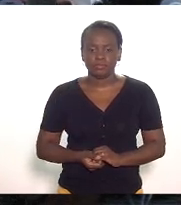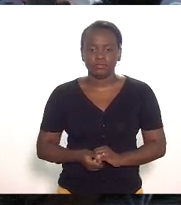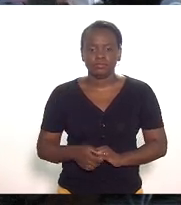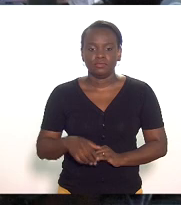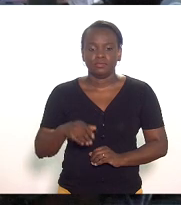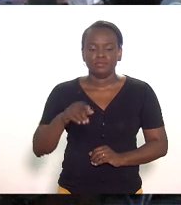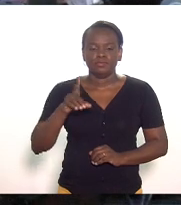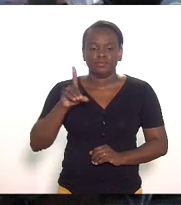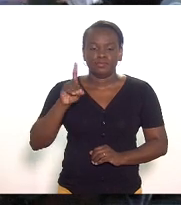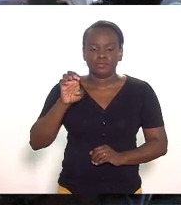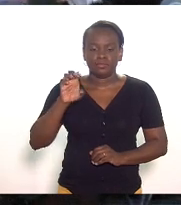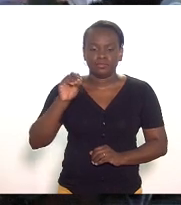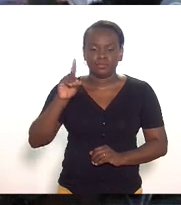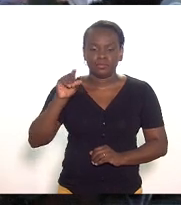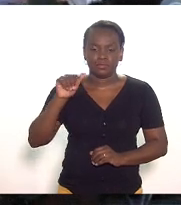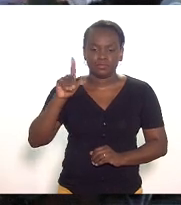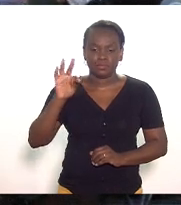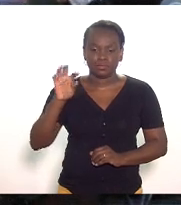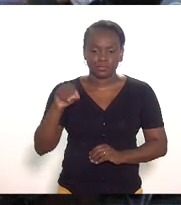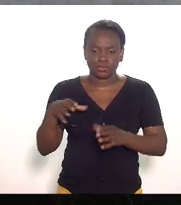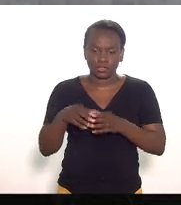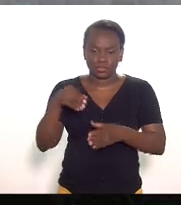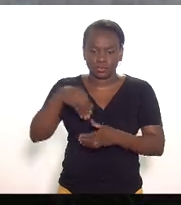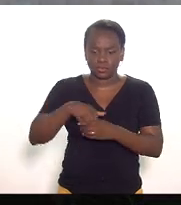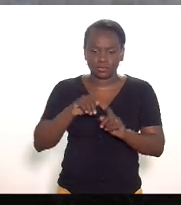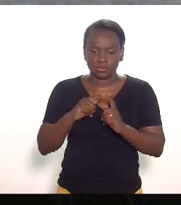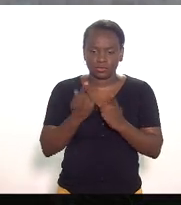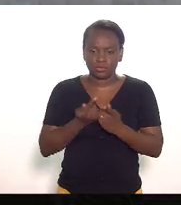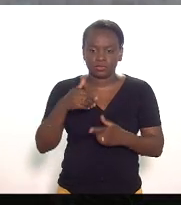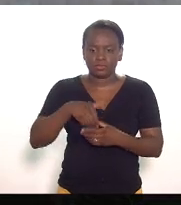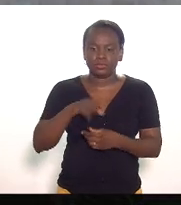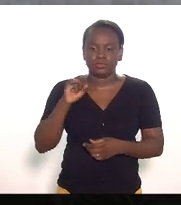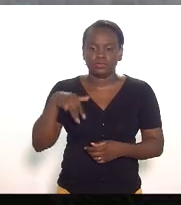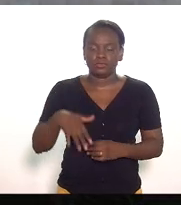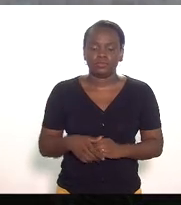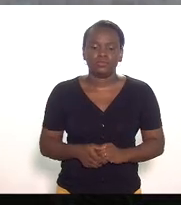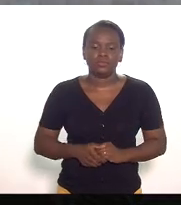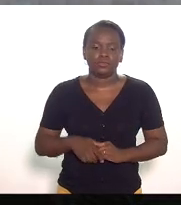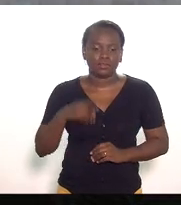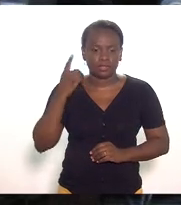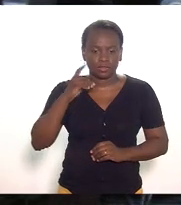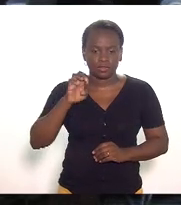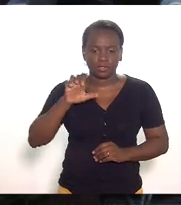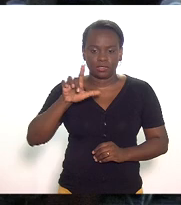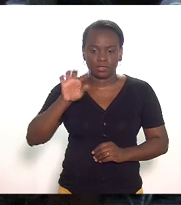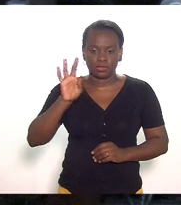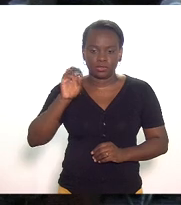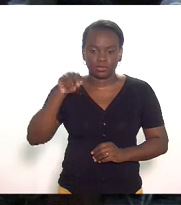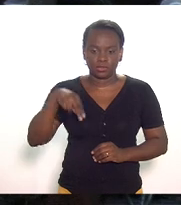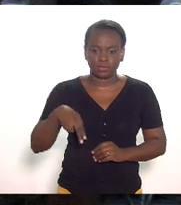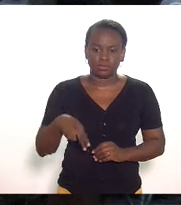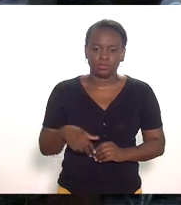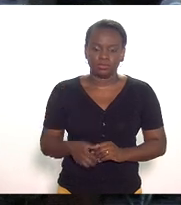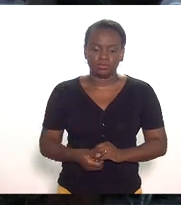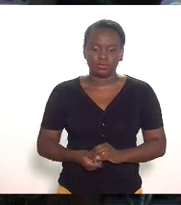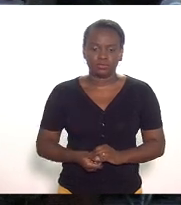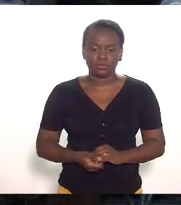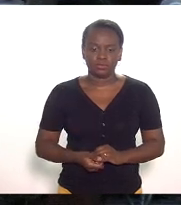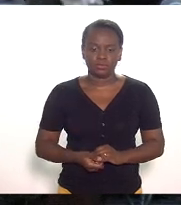Deputado Dr. Deodalto votou sim no grupo. Deputado Elton Cristo.